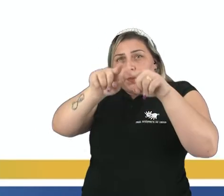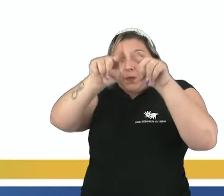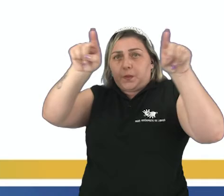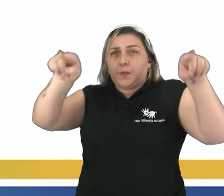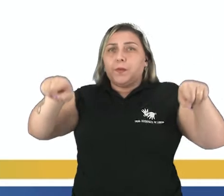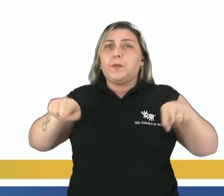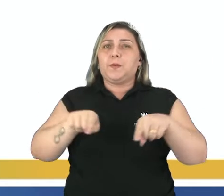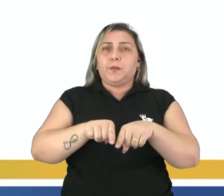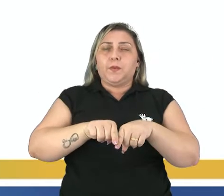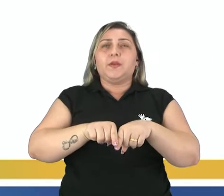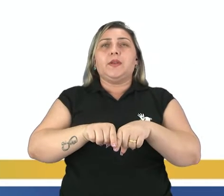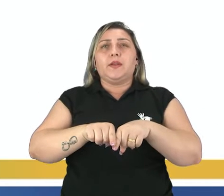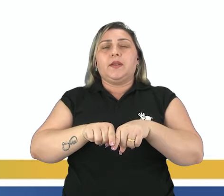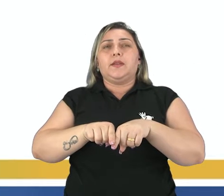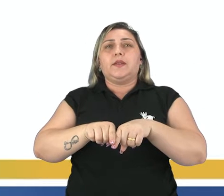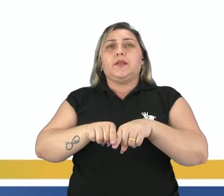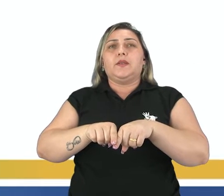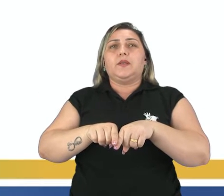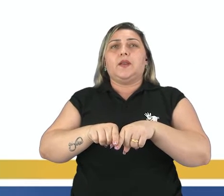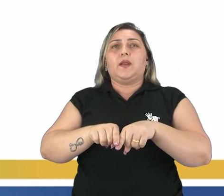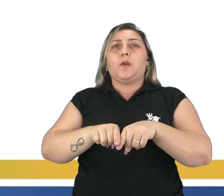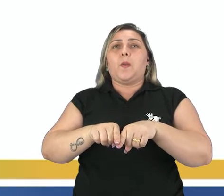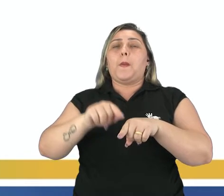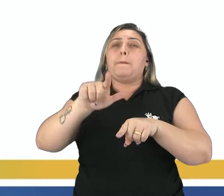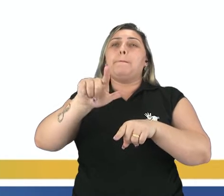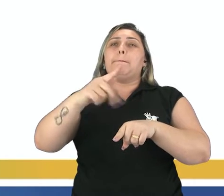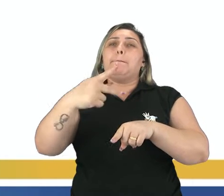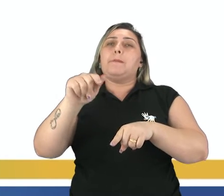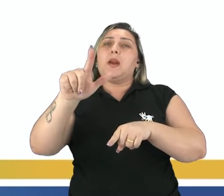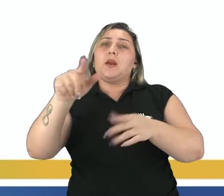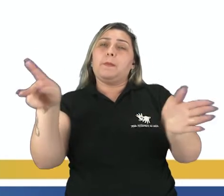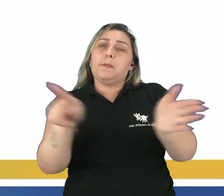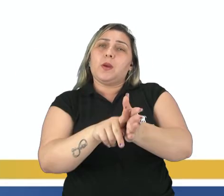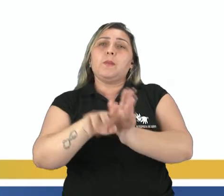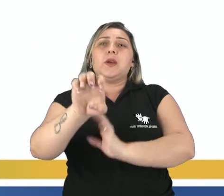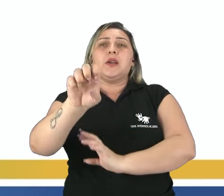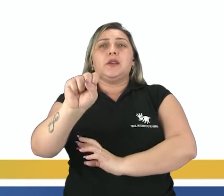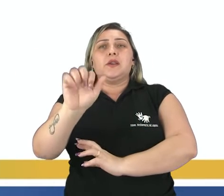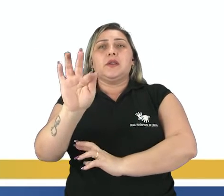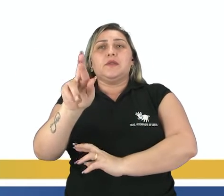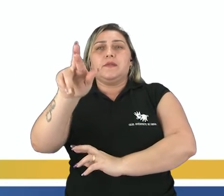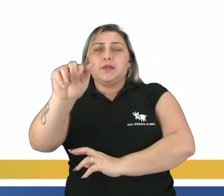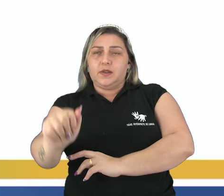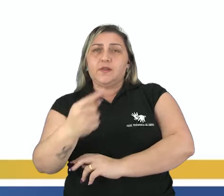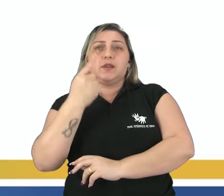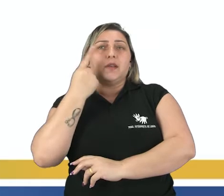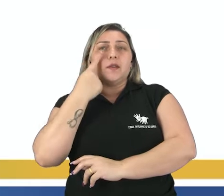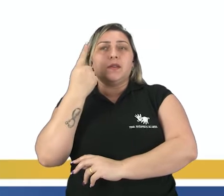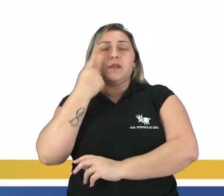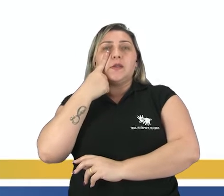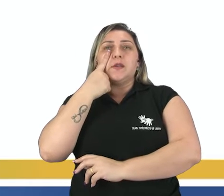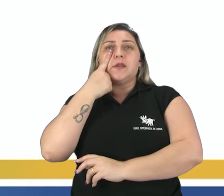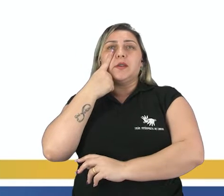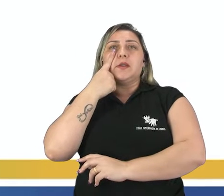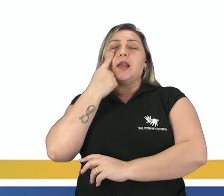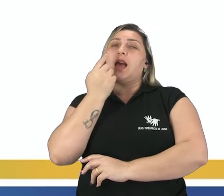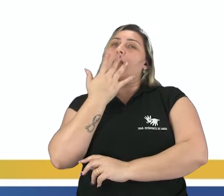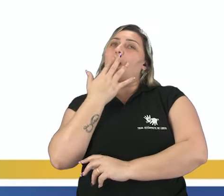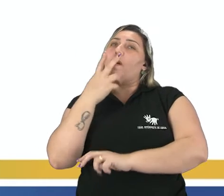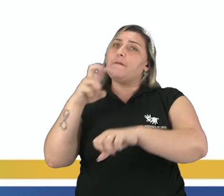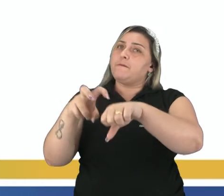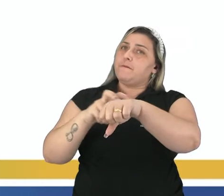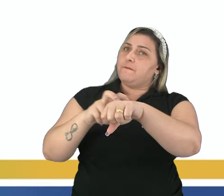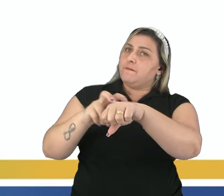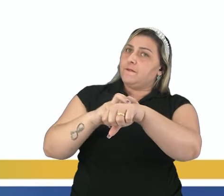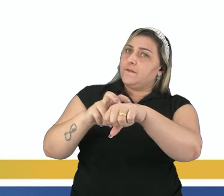ao intersectar um plano na esfera, conforme vocês verem na imagem de cor verde,